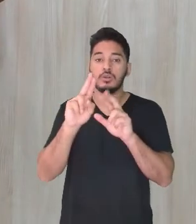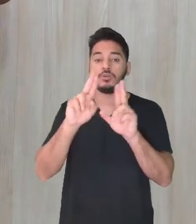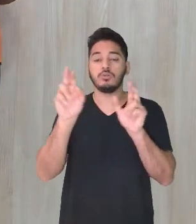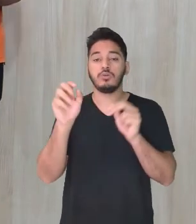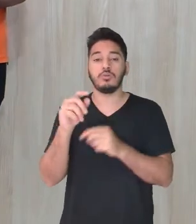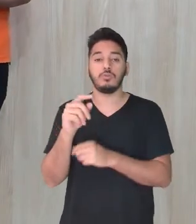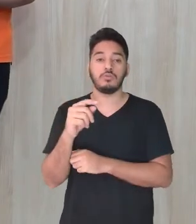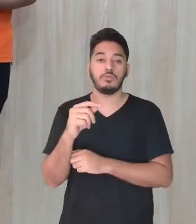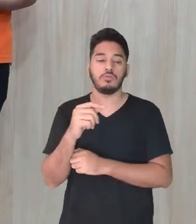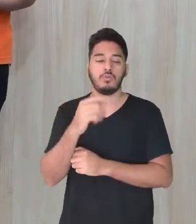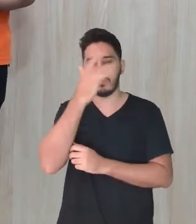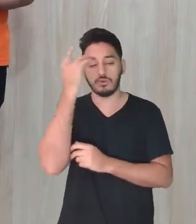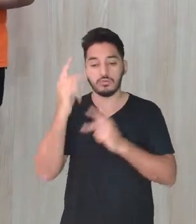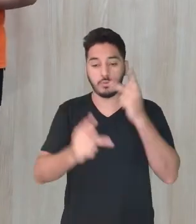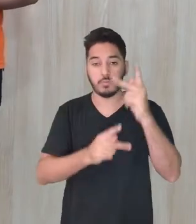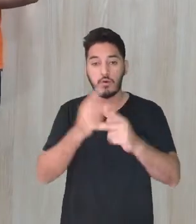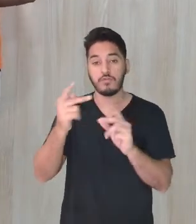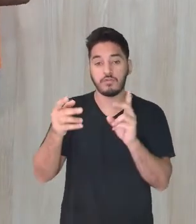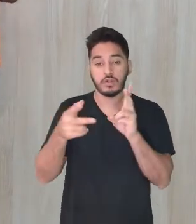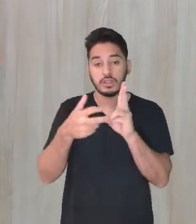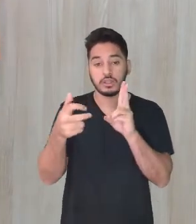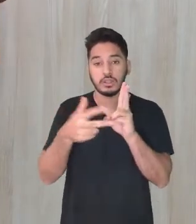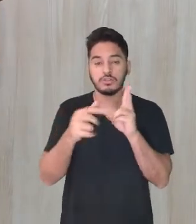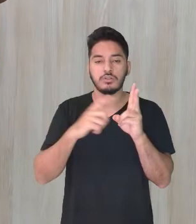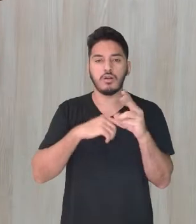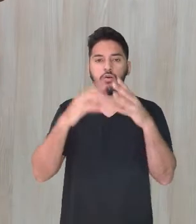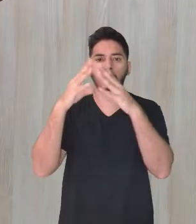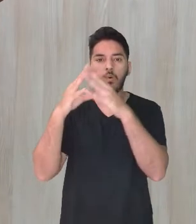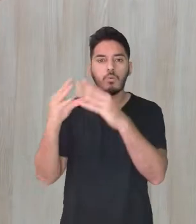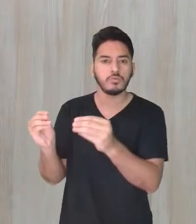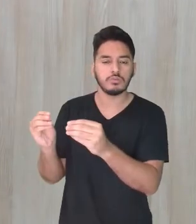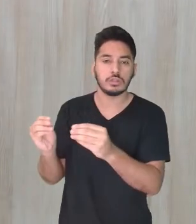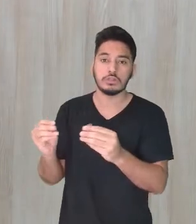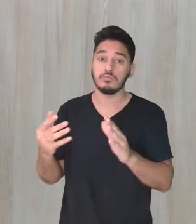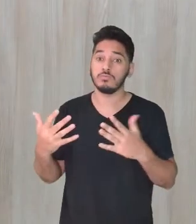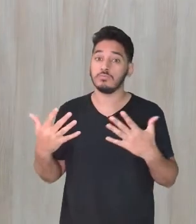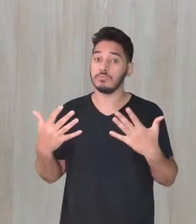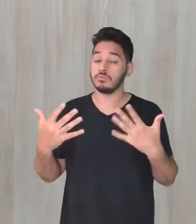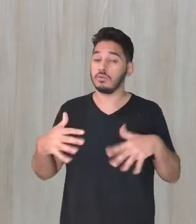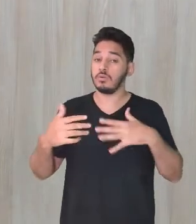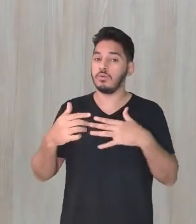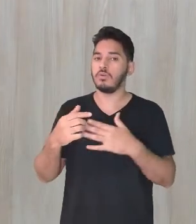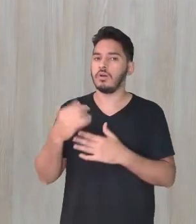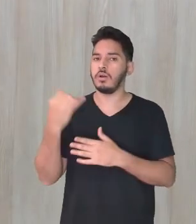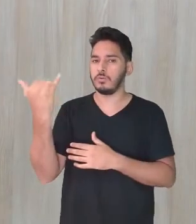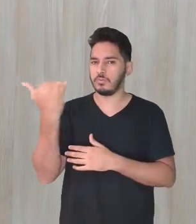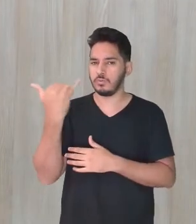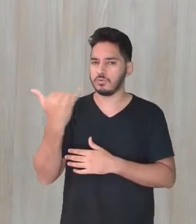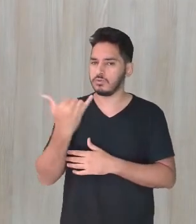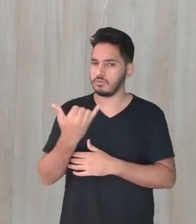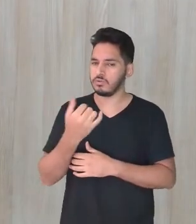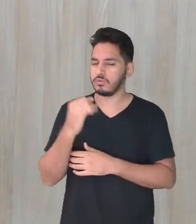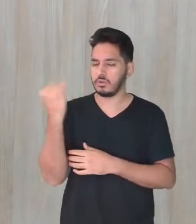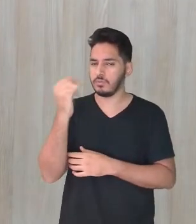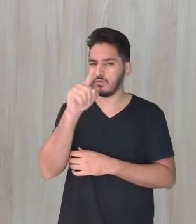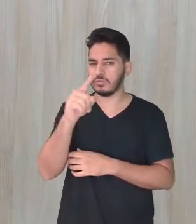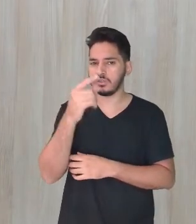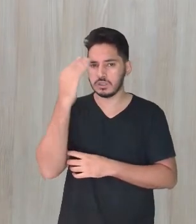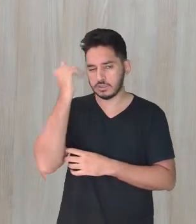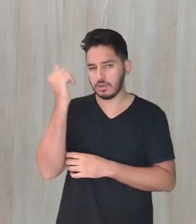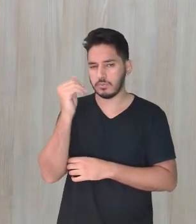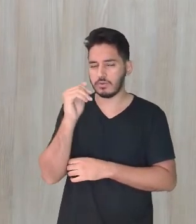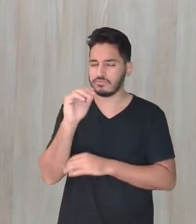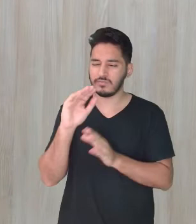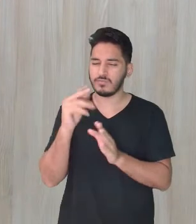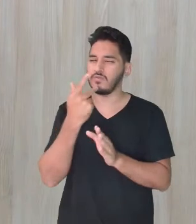nosso povo indígena, que houve um desaparecimento aí, então é importante que vocês se informem. Eu não vou entrar muito aqui no assunto porque